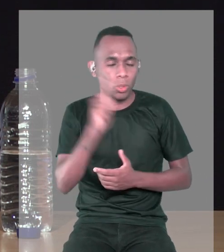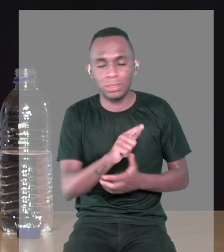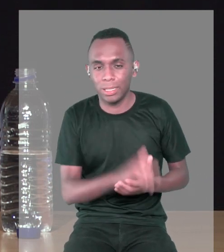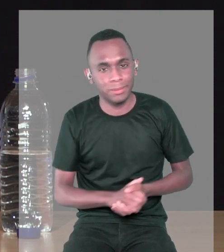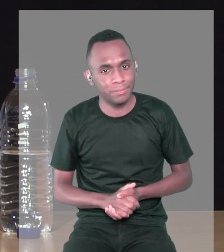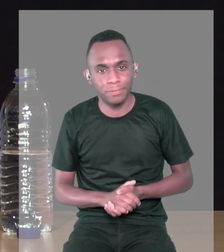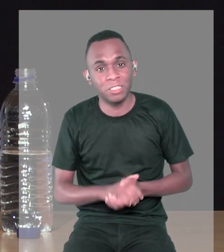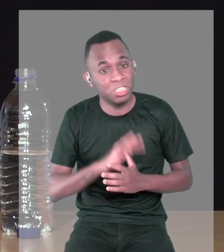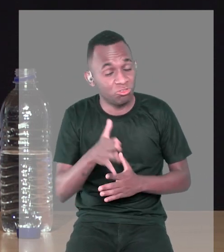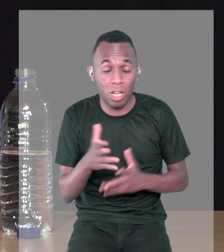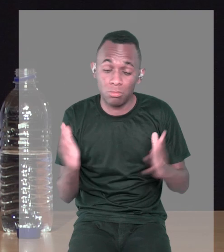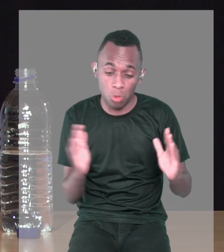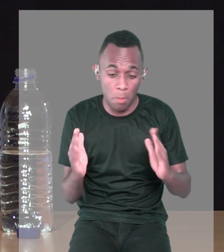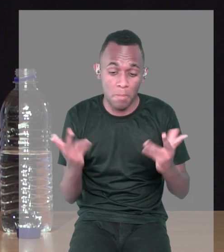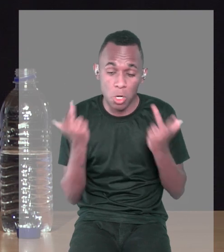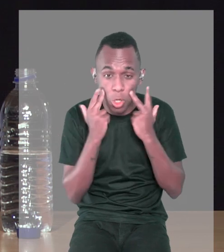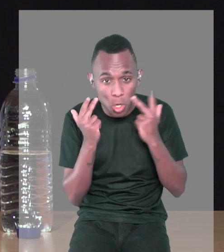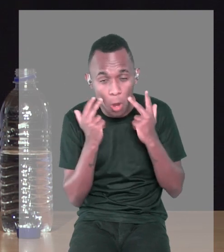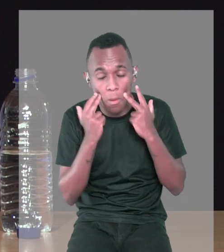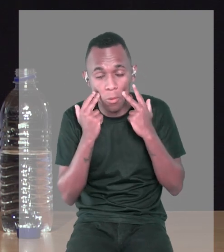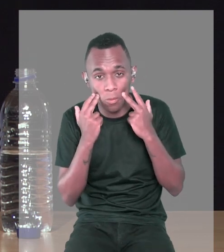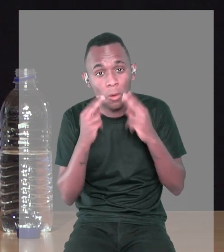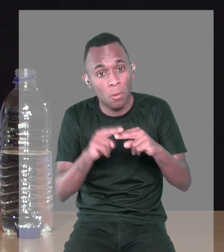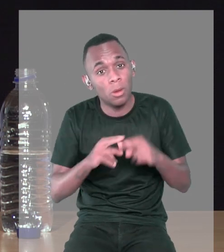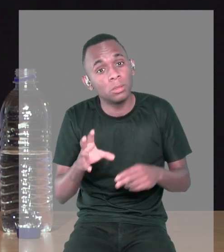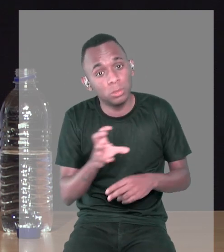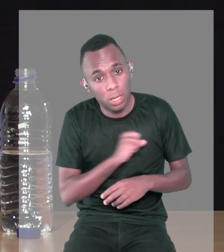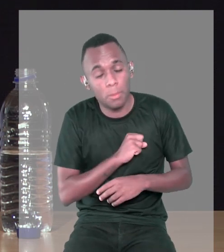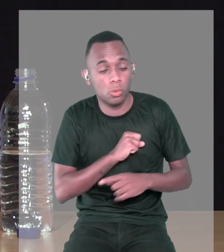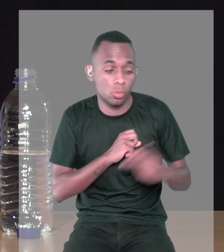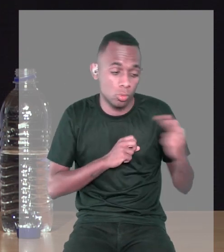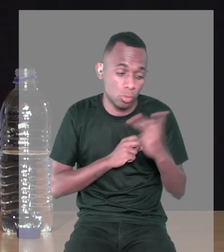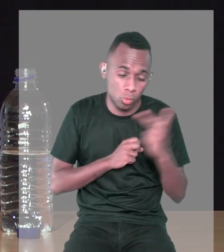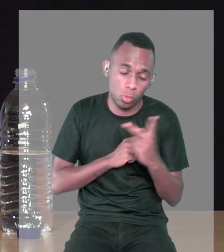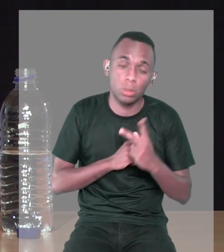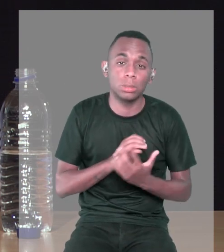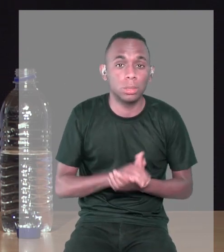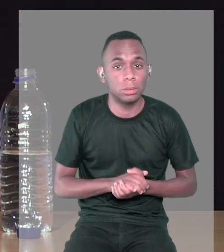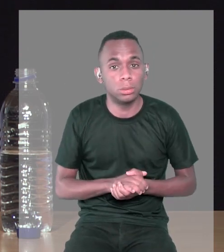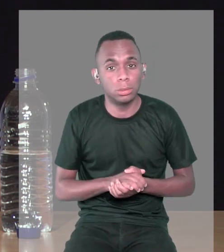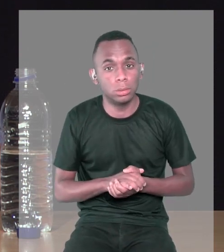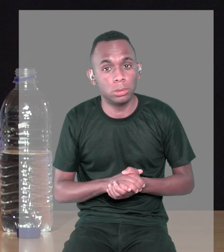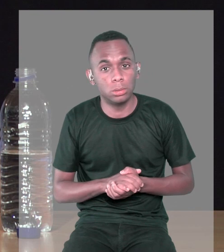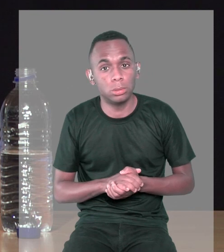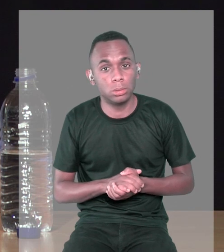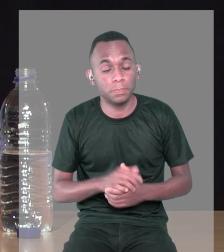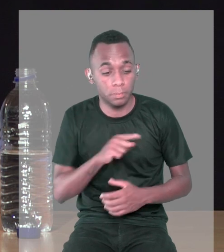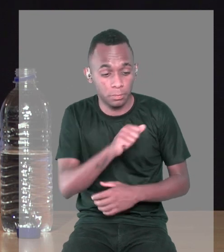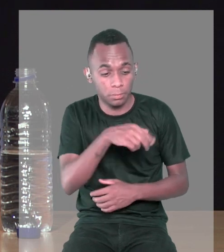destino. Eles já são o que são por conta do amor, um pelo outro, um para o